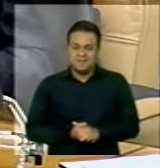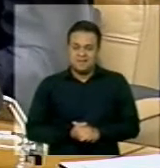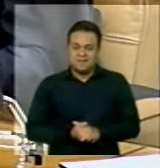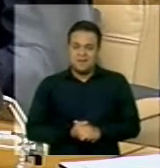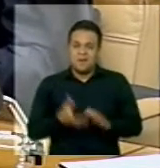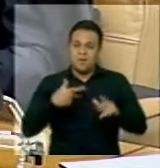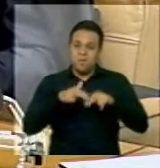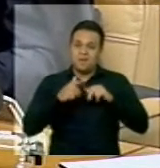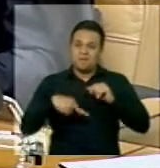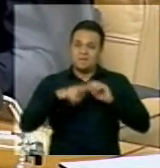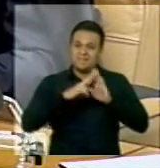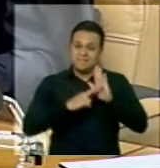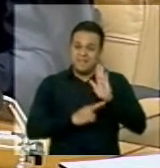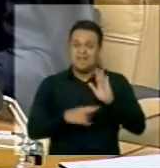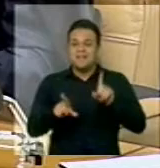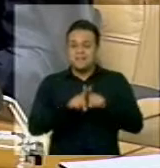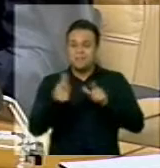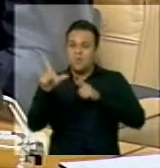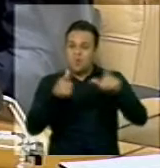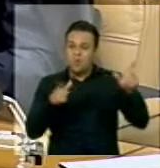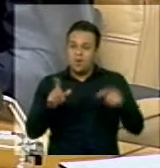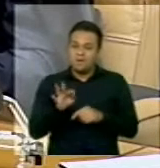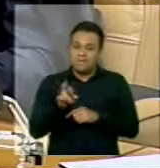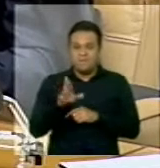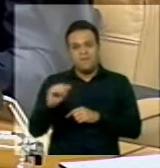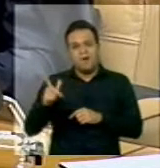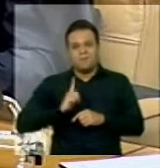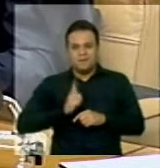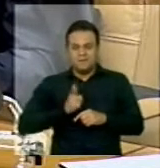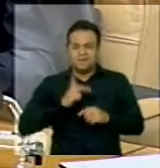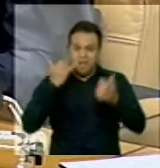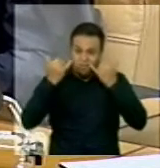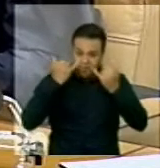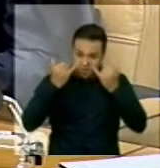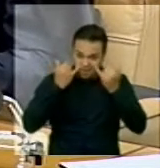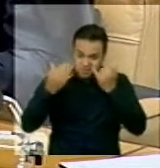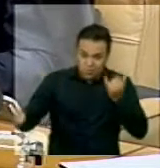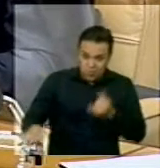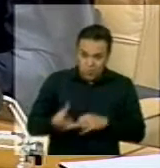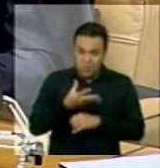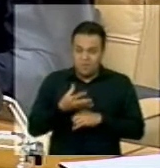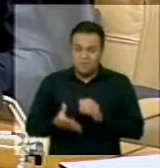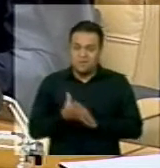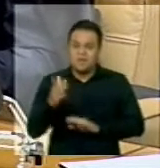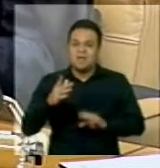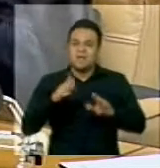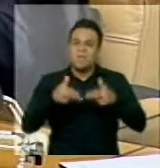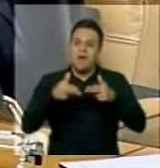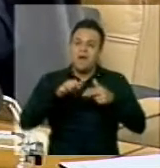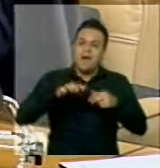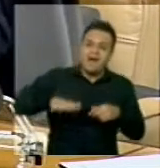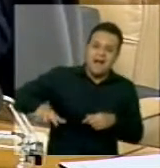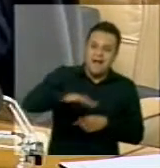procedimento e de outras formas existentes de se obter informações atualizadas acerca da situação das